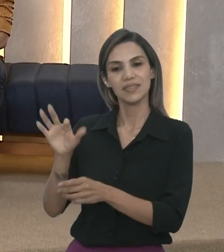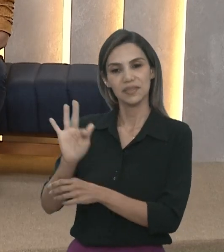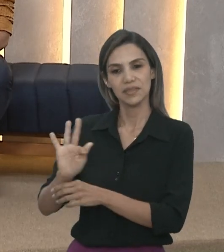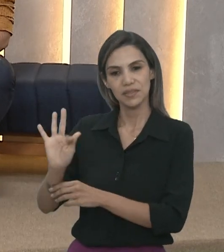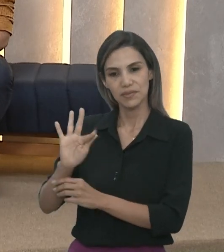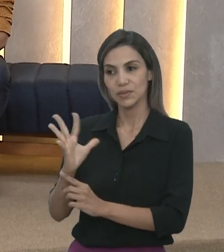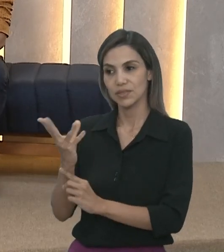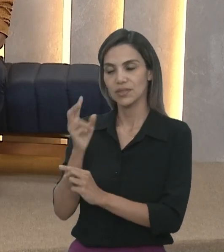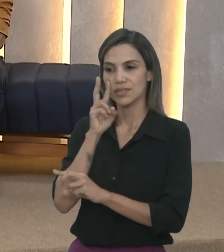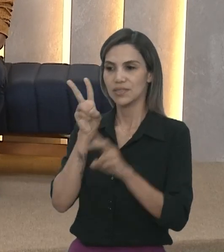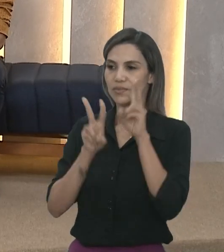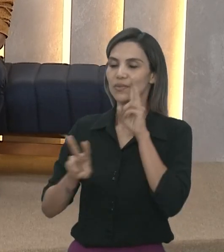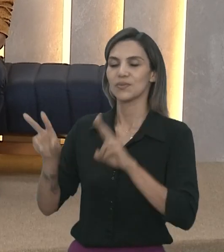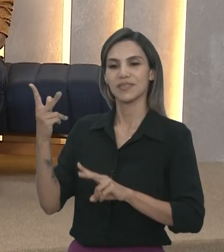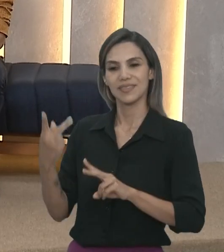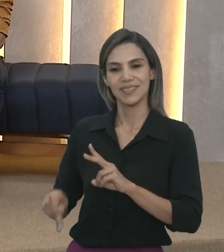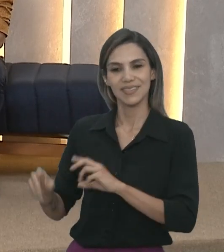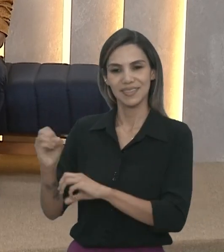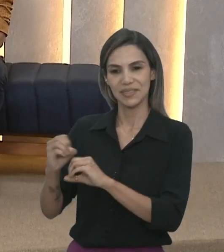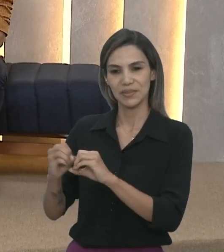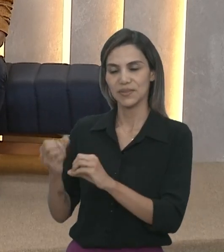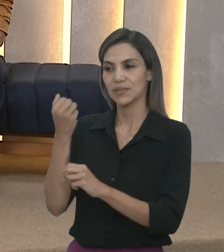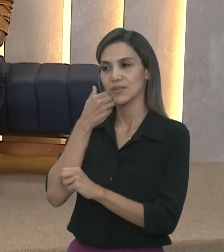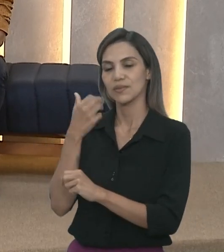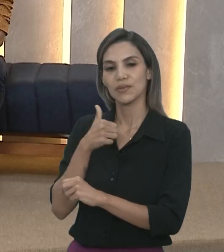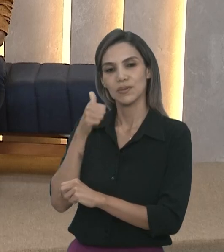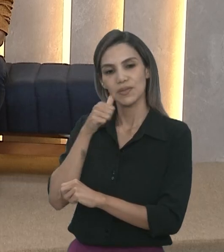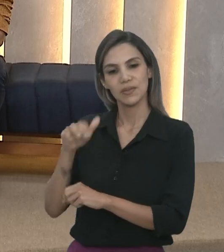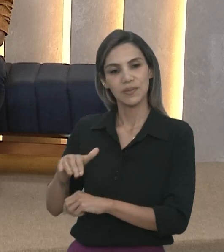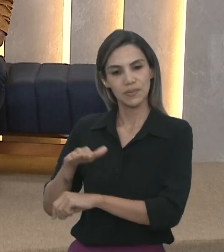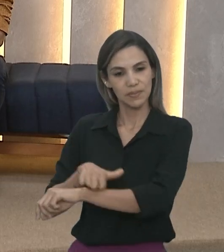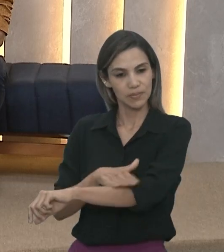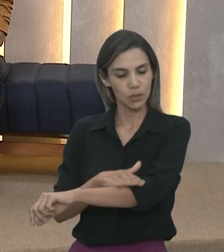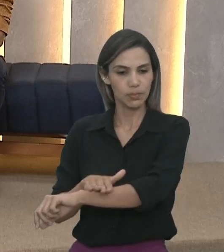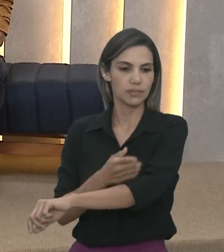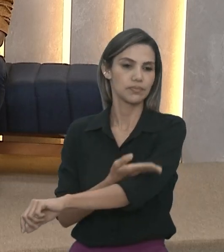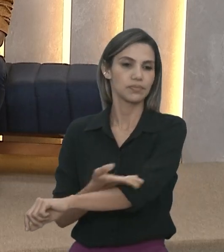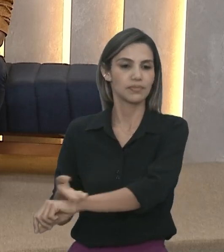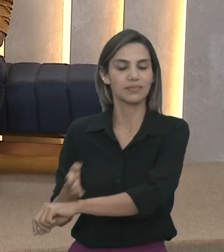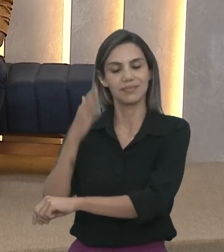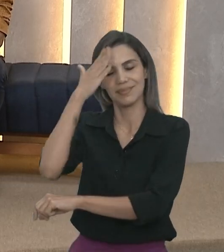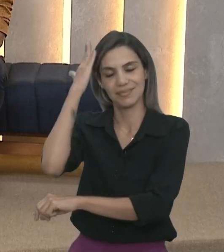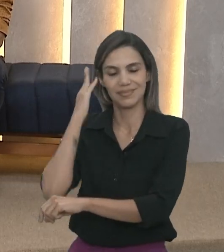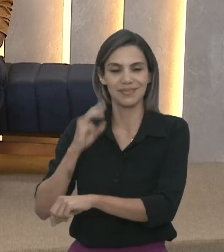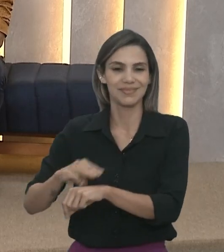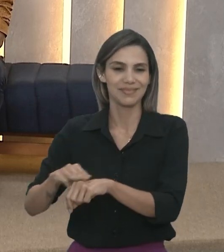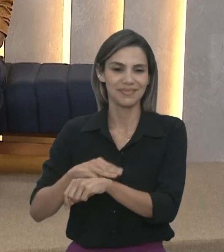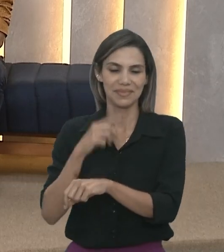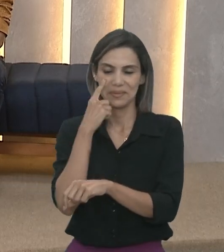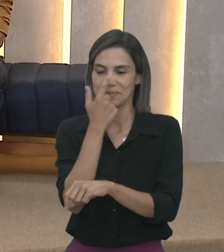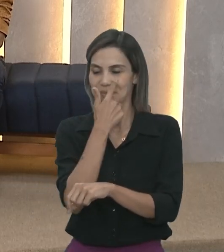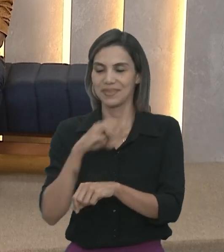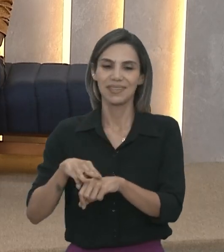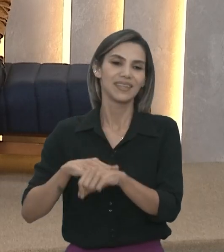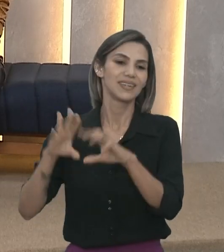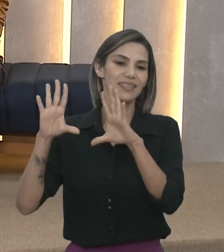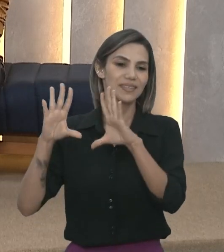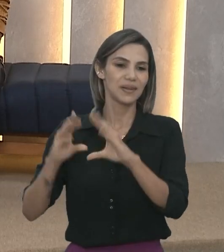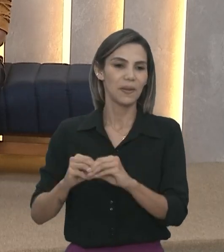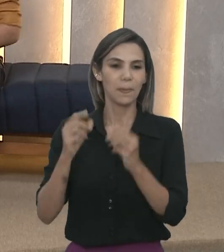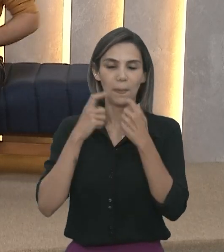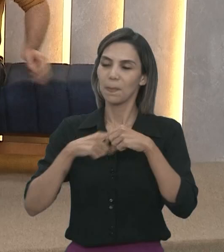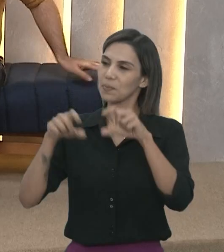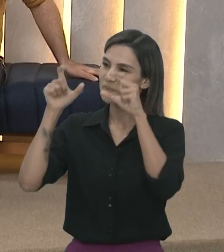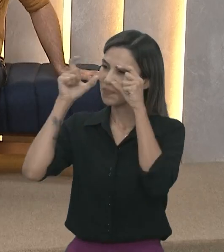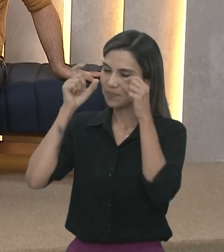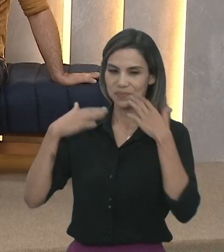Artes Visuais da UFG, se descreve como uma mulher de pele clara, com olhos e cabelos castanho escuros e usa óculos também,